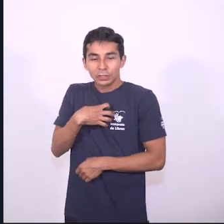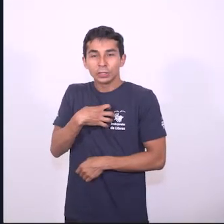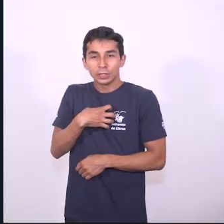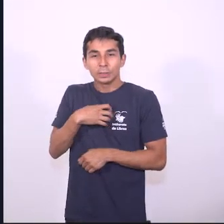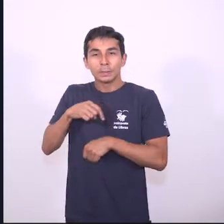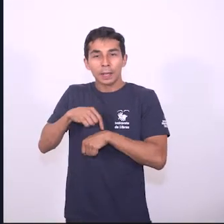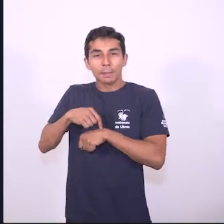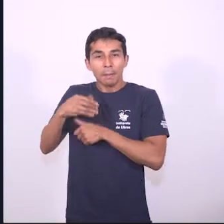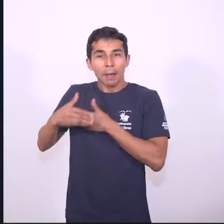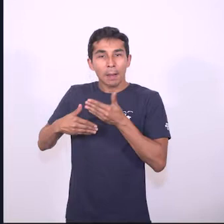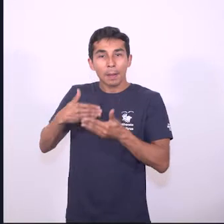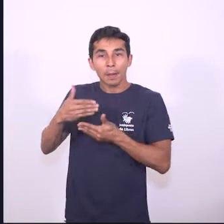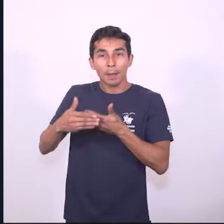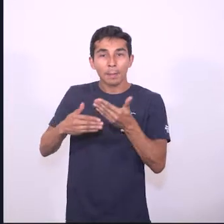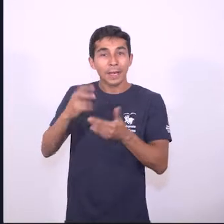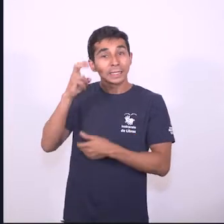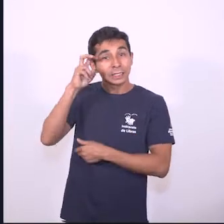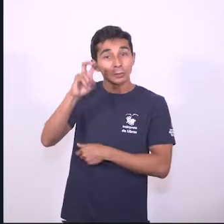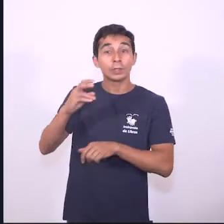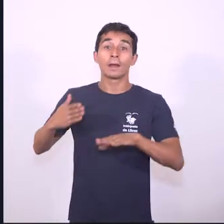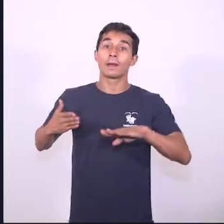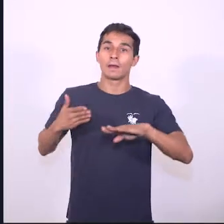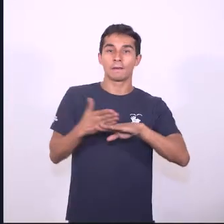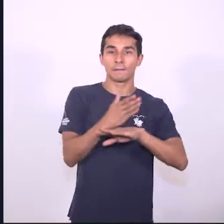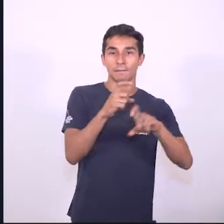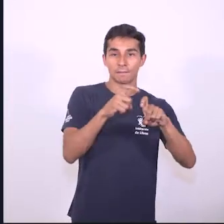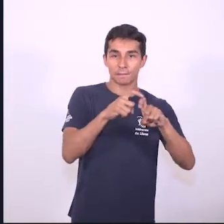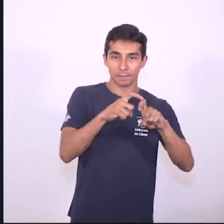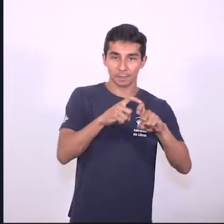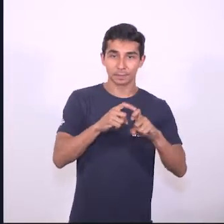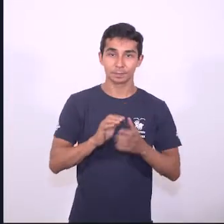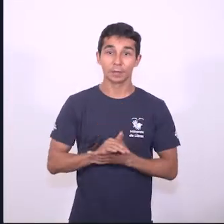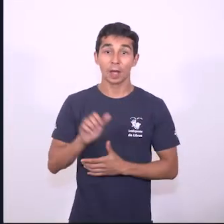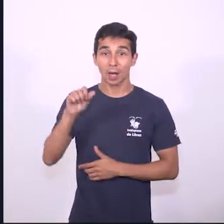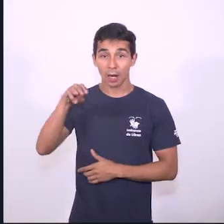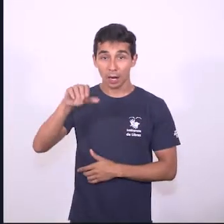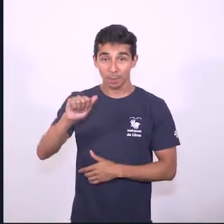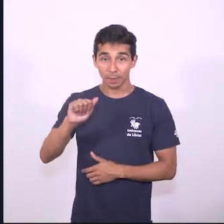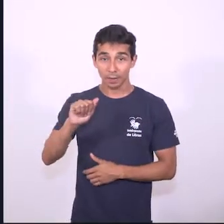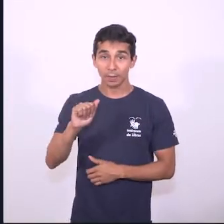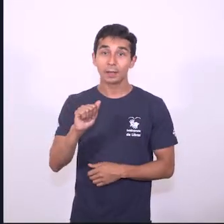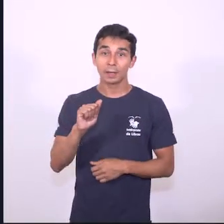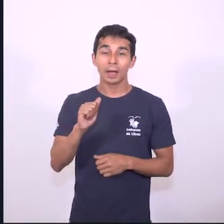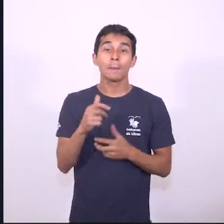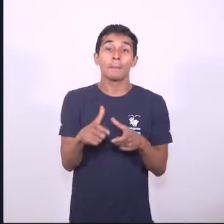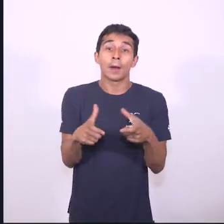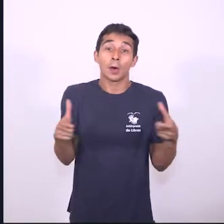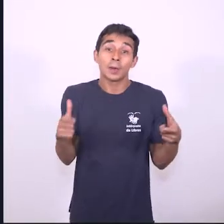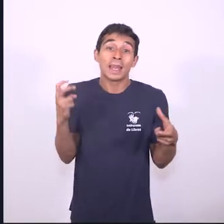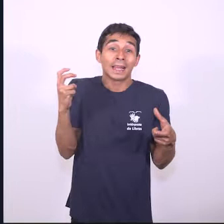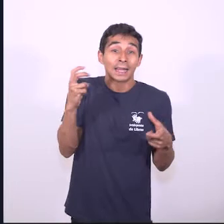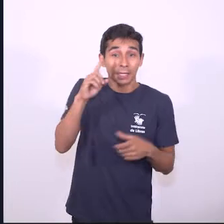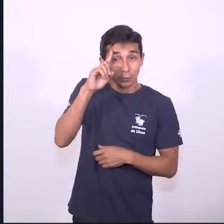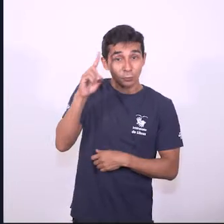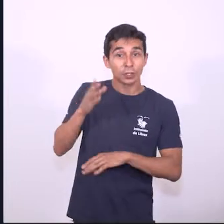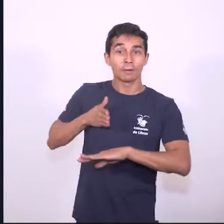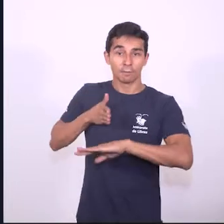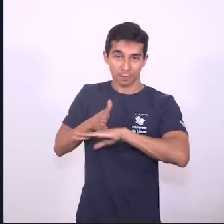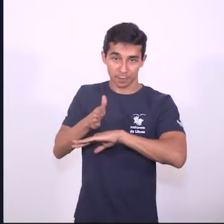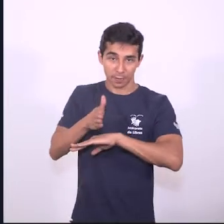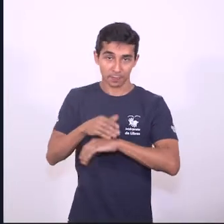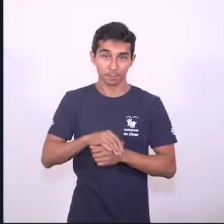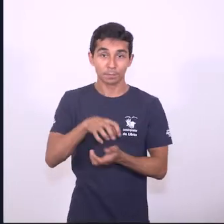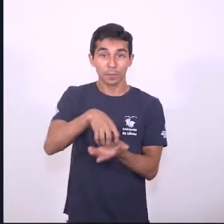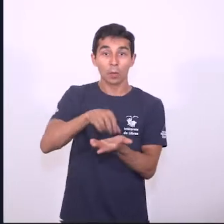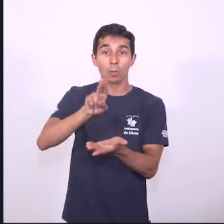Vocês podem ver aqui, nas AMAs, 5,2 no 5º dia, aproximadamente, na AMA